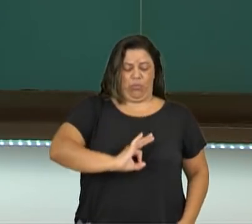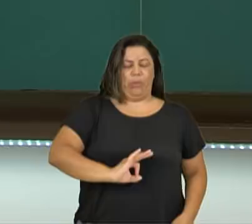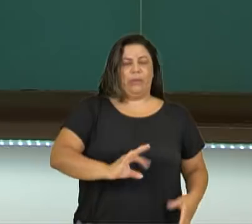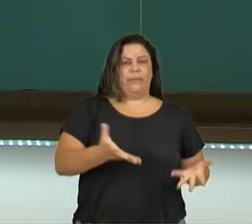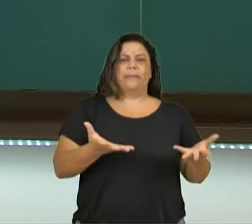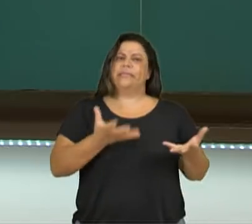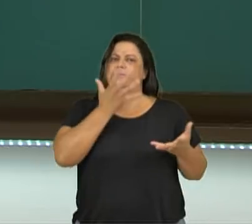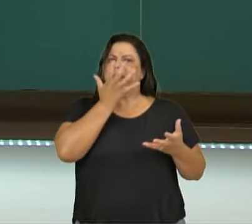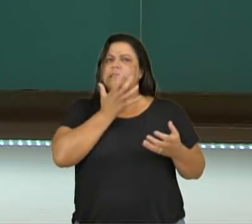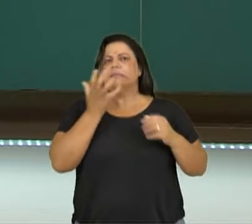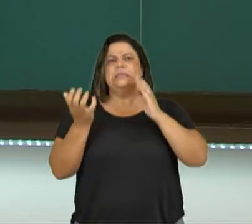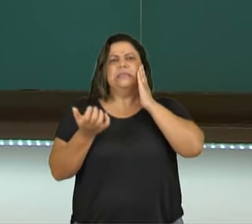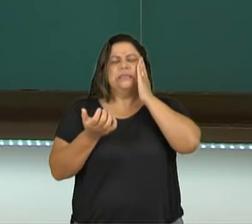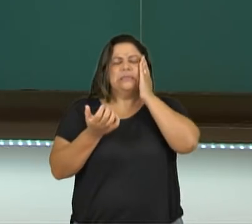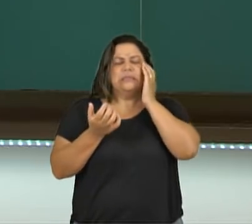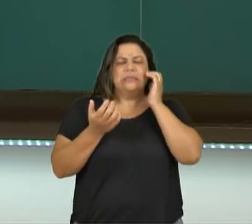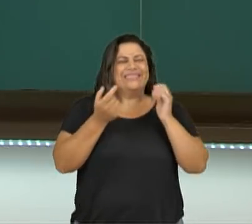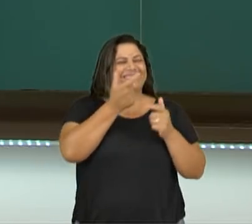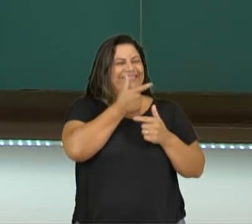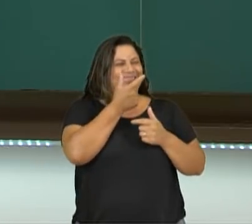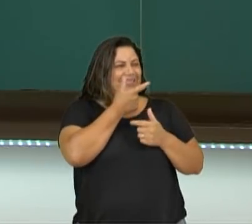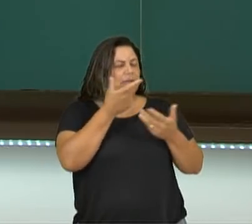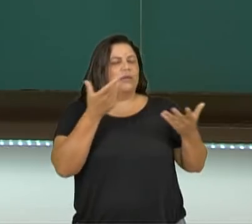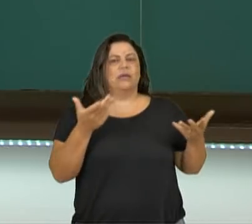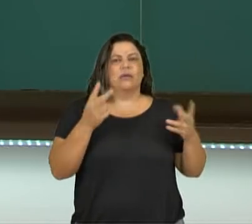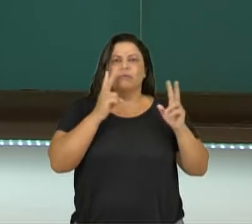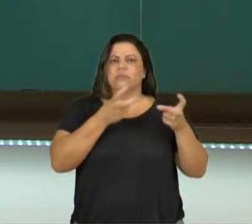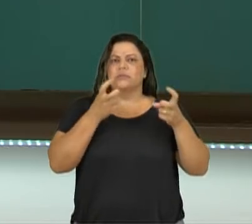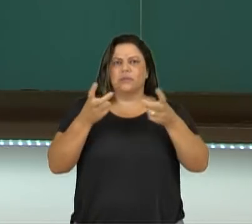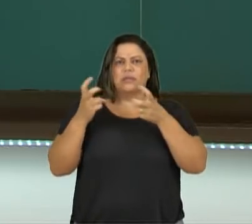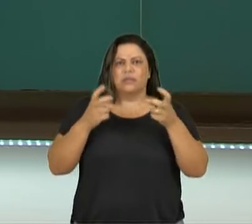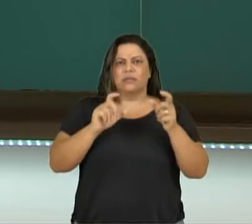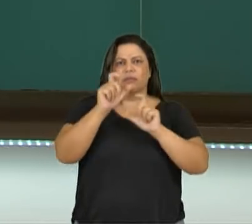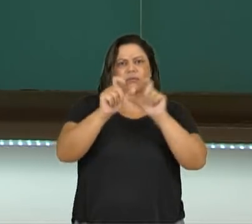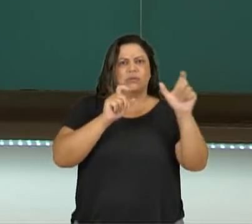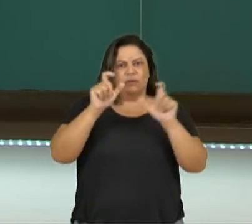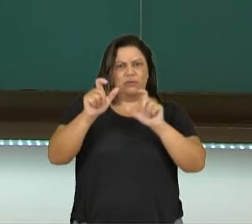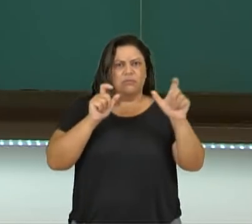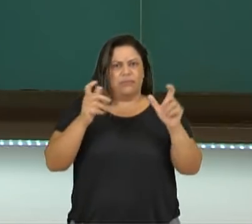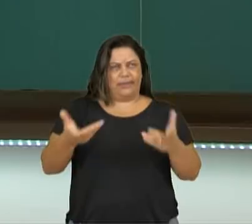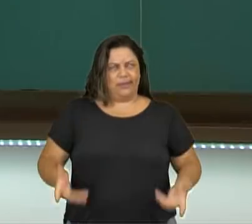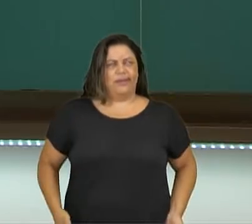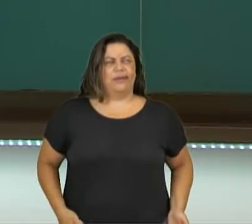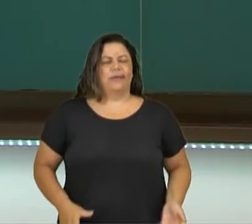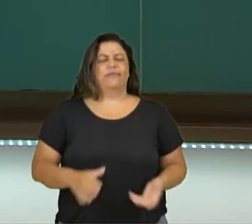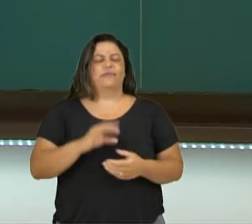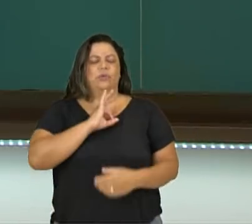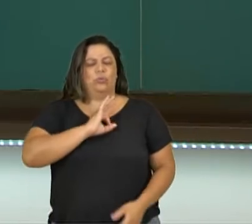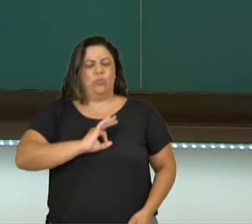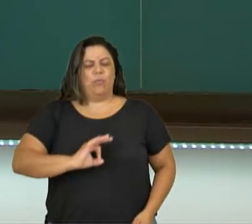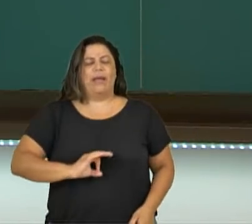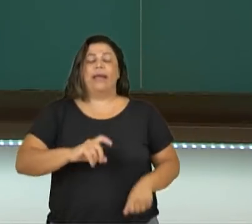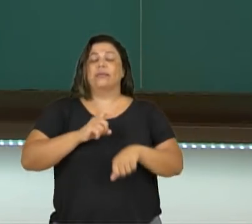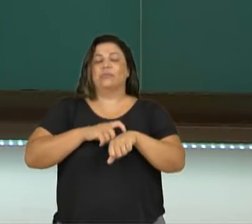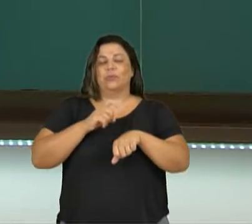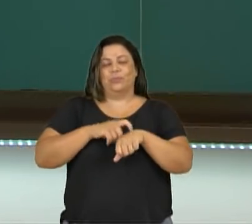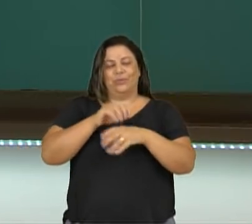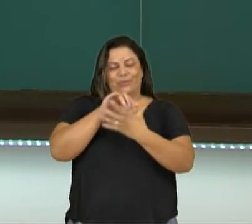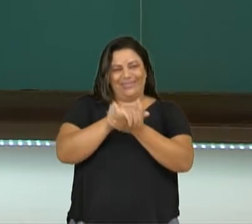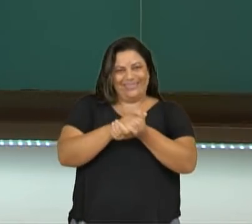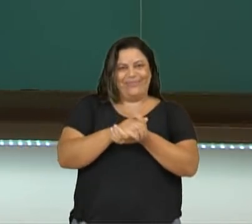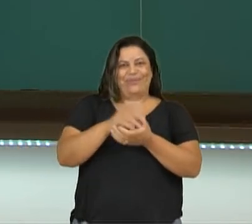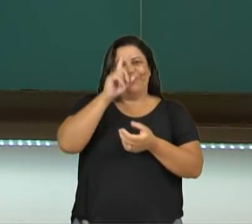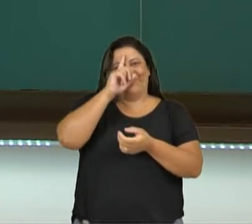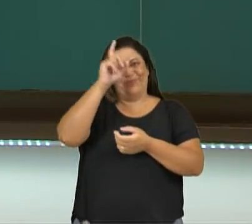sinceridade necessária, olhar um para o outro, né, e prestar atenção nas palavras do padre ali no momento do casamento, que é uma data tão importante, né, não